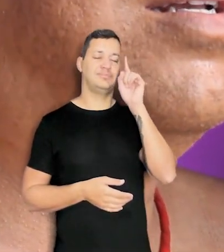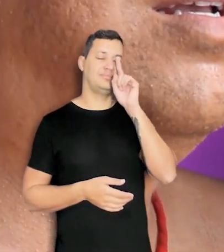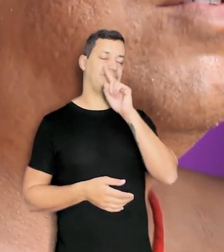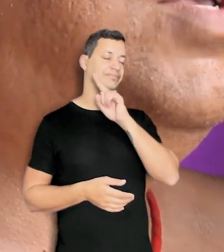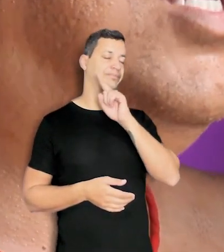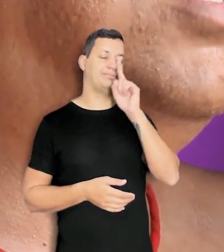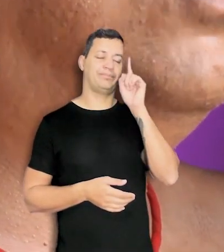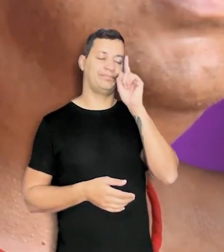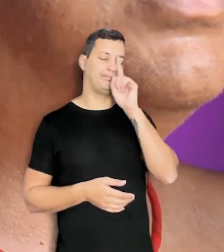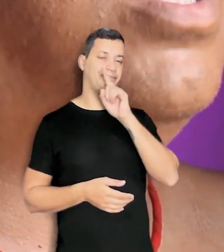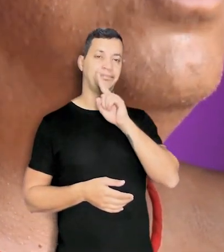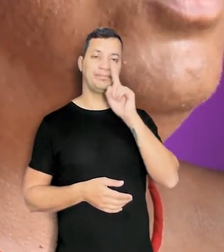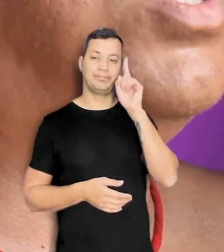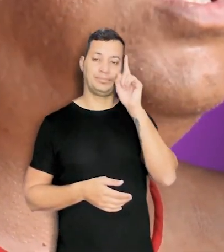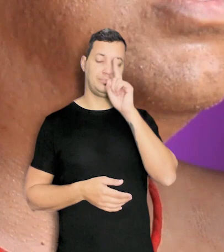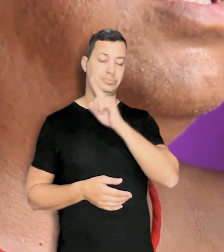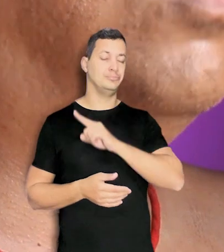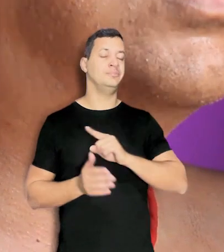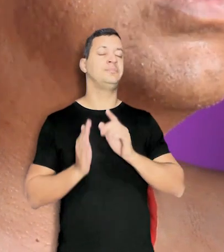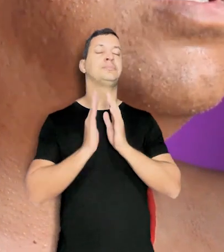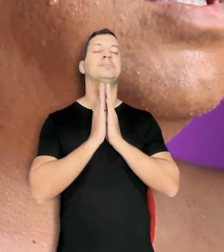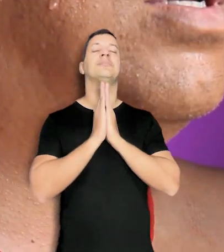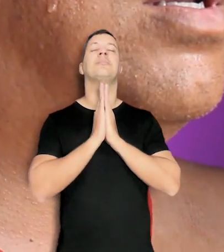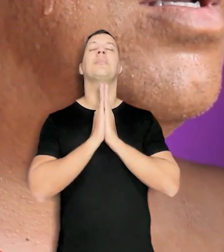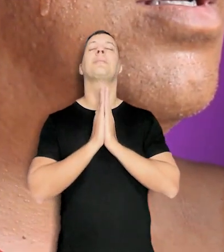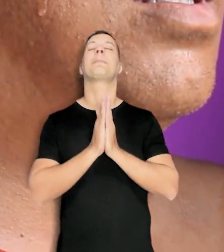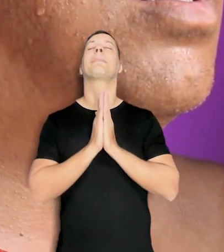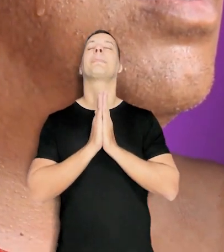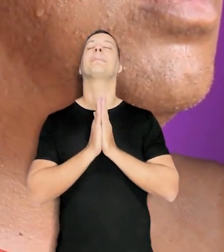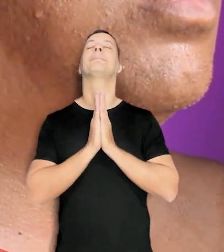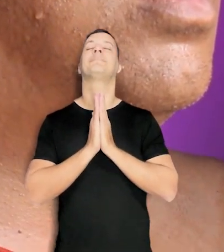Virgem, Virgem dos santos cristãos,